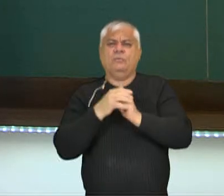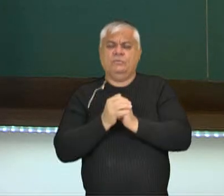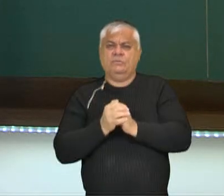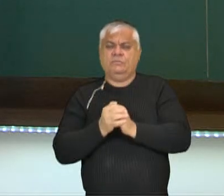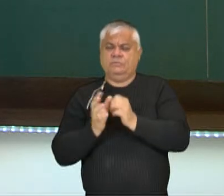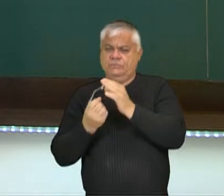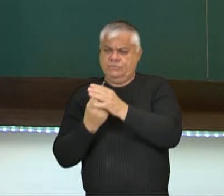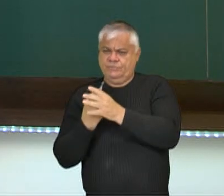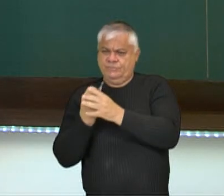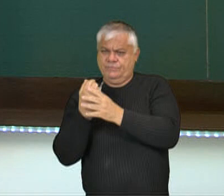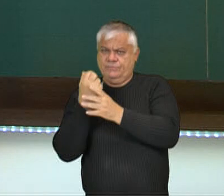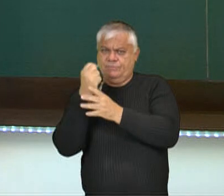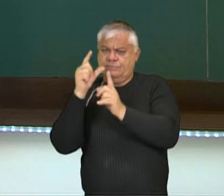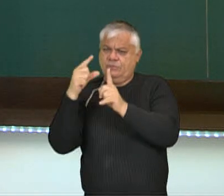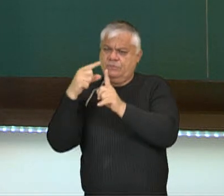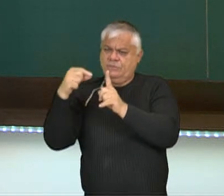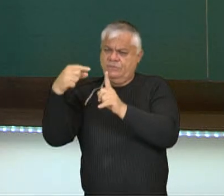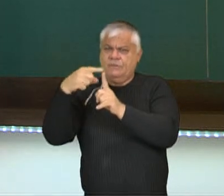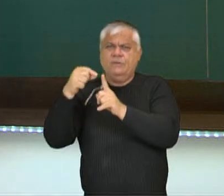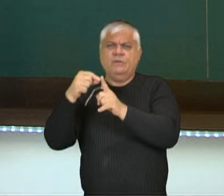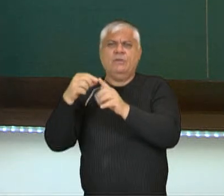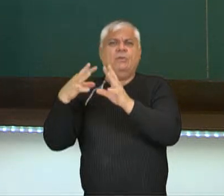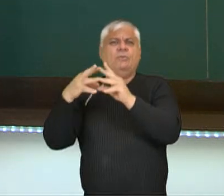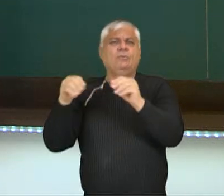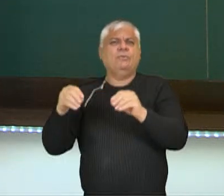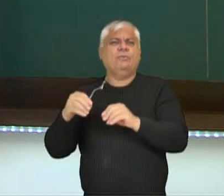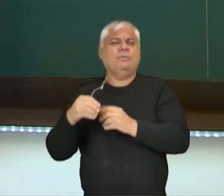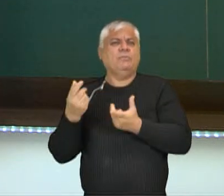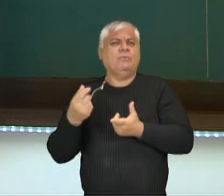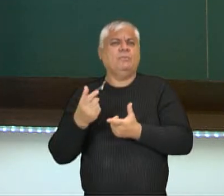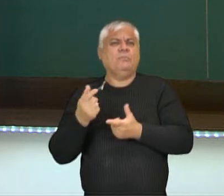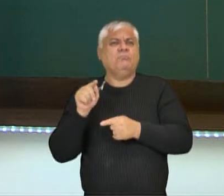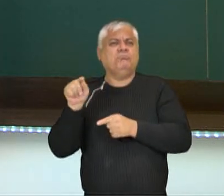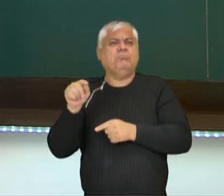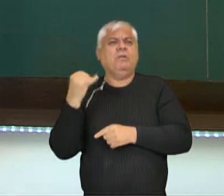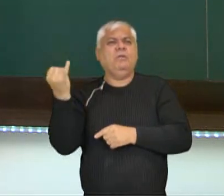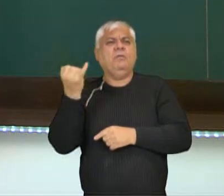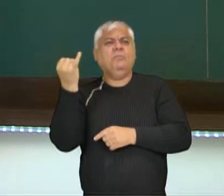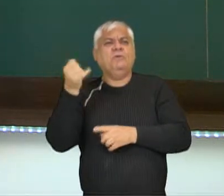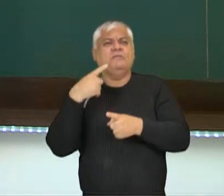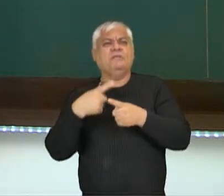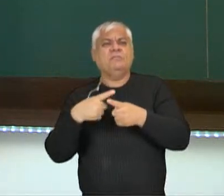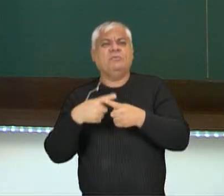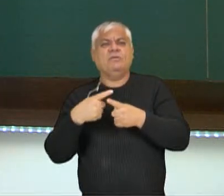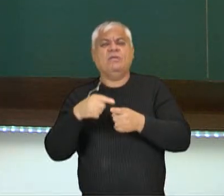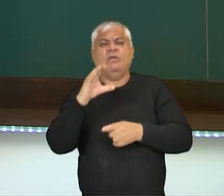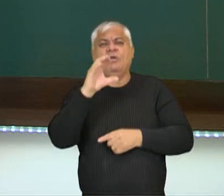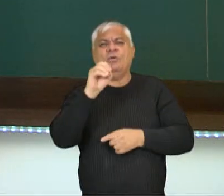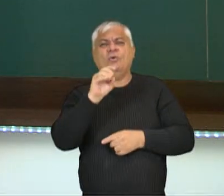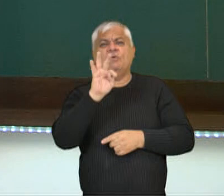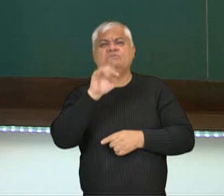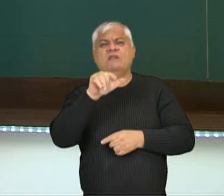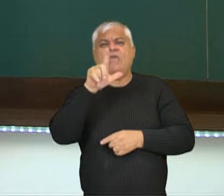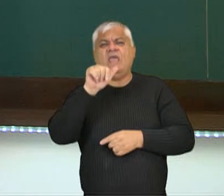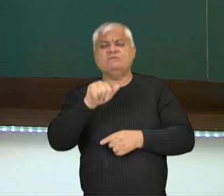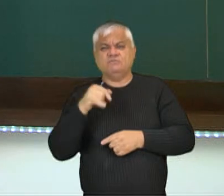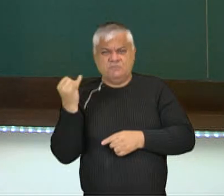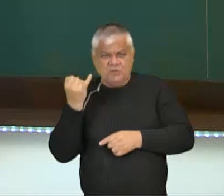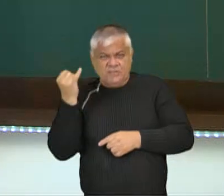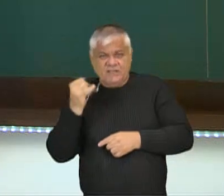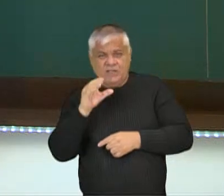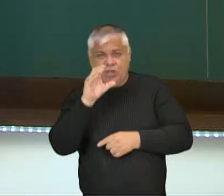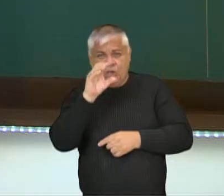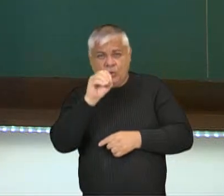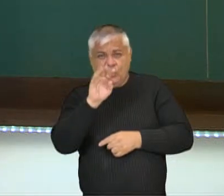você, qual que é a importância do cotilédone nesta fase de desenvolvimento da planta? Tem alguma importância